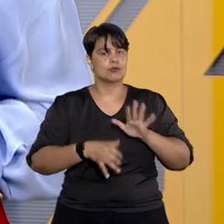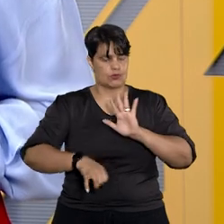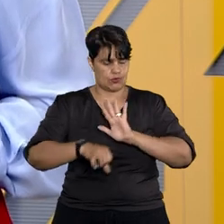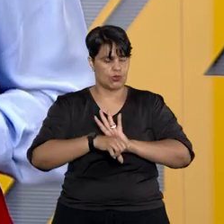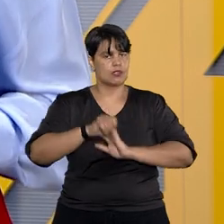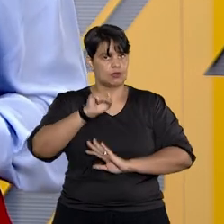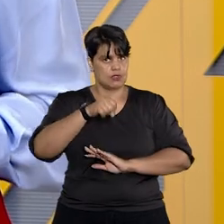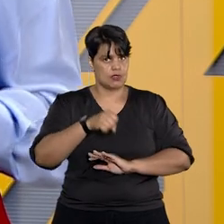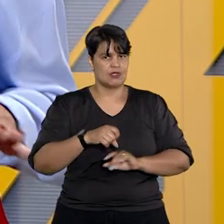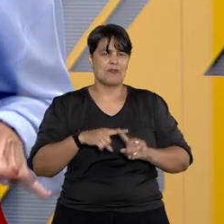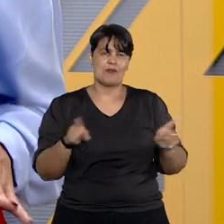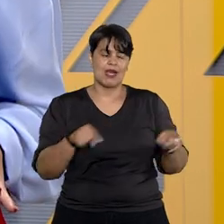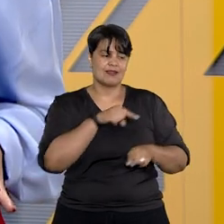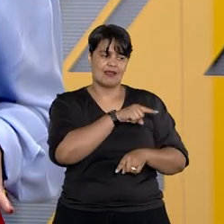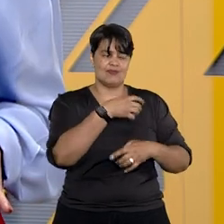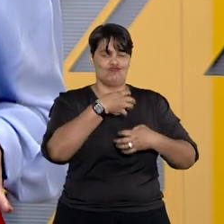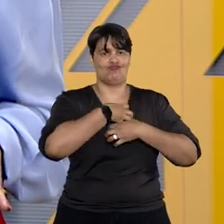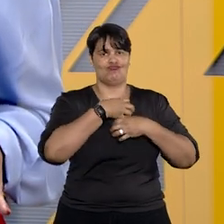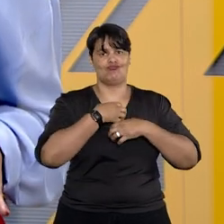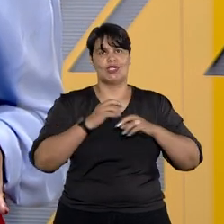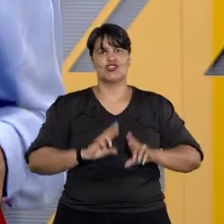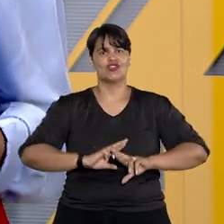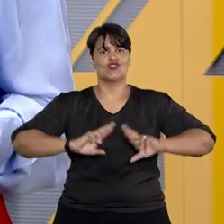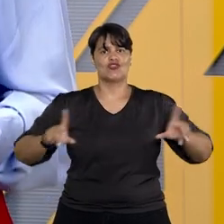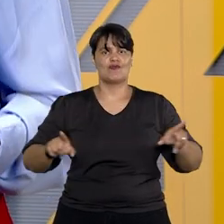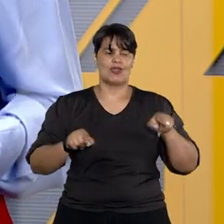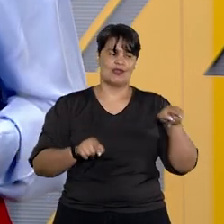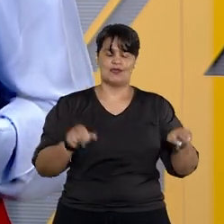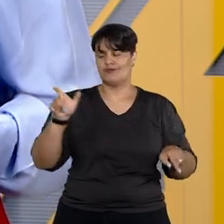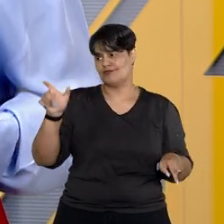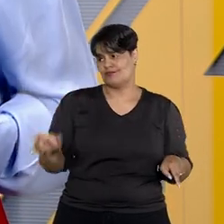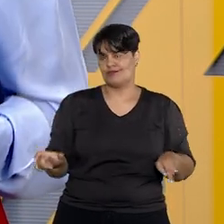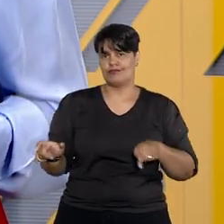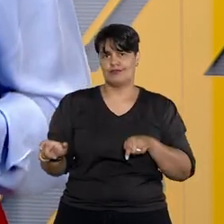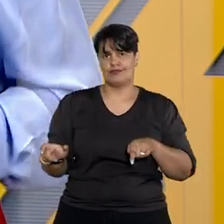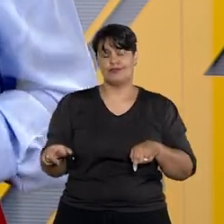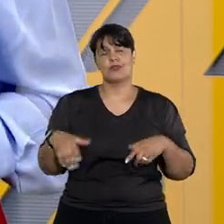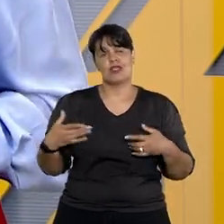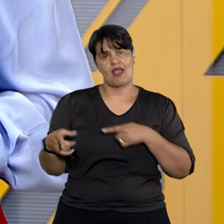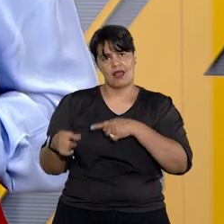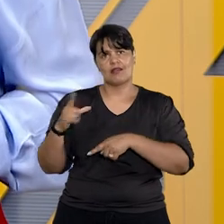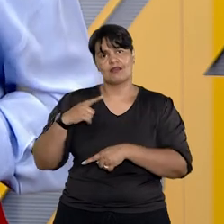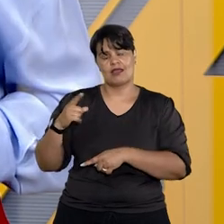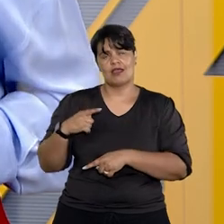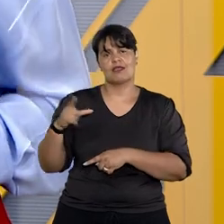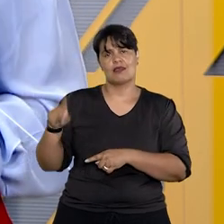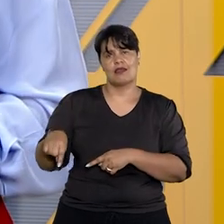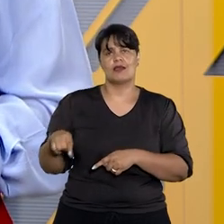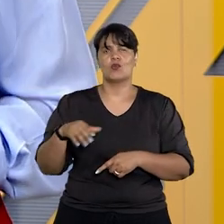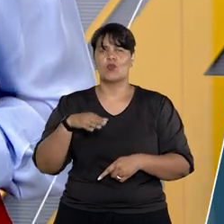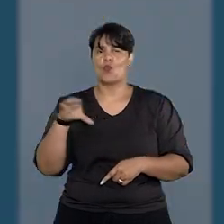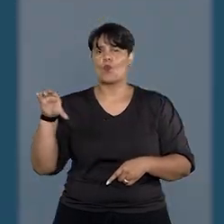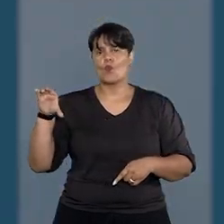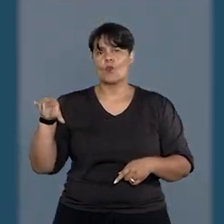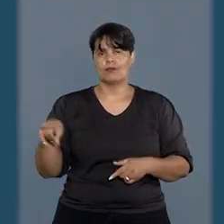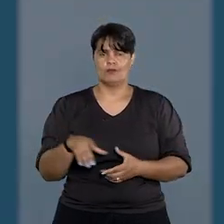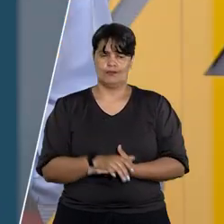no crime, não está na mesma situação processual da mãe de Henry Borel, denunciada por crime